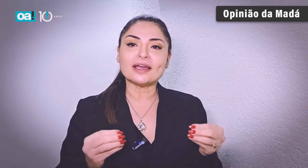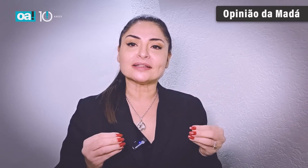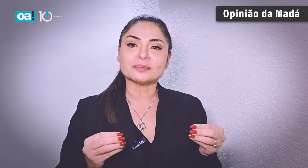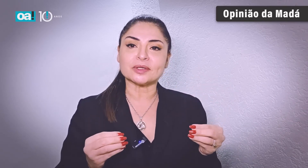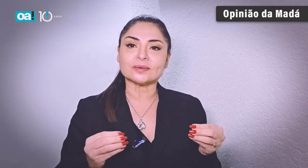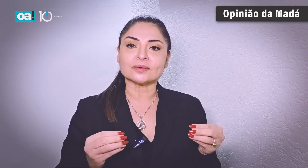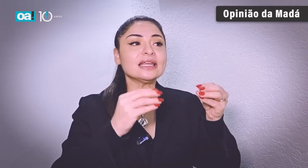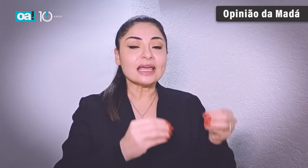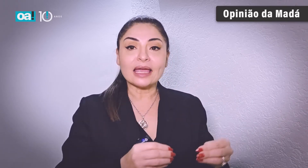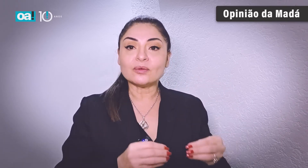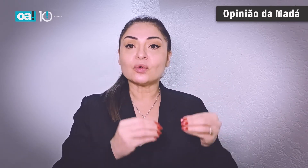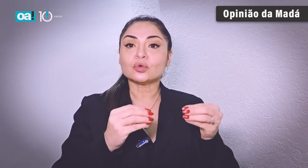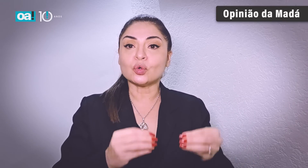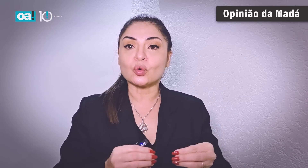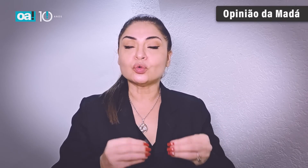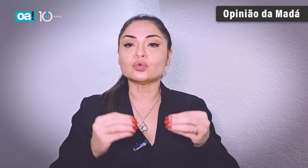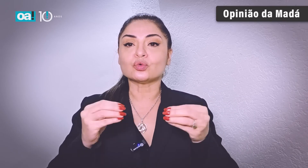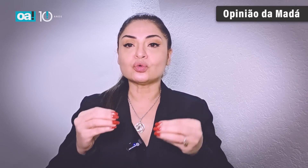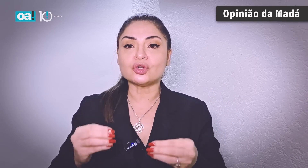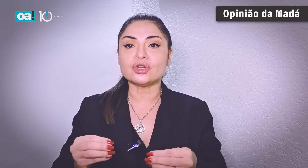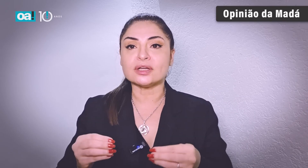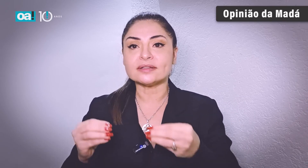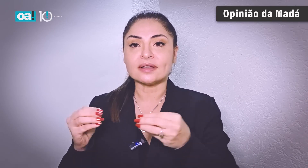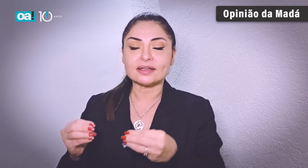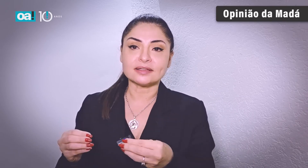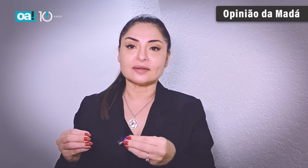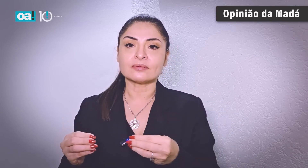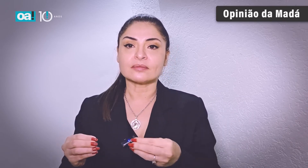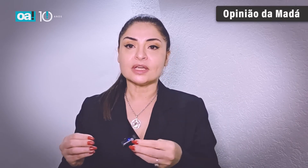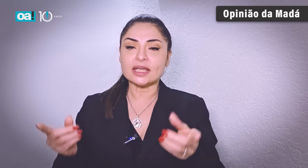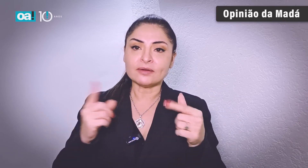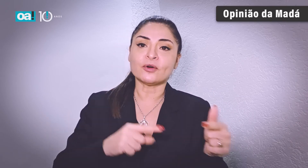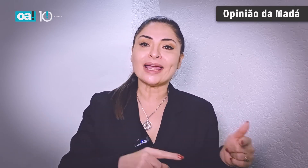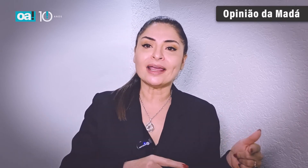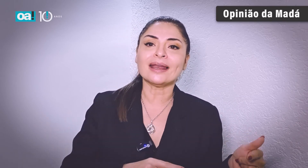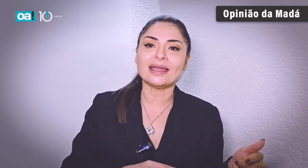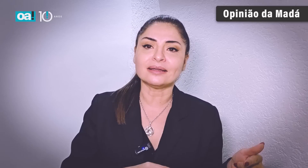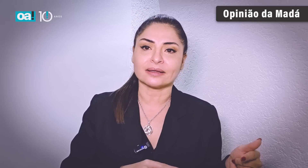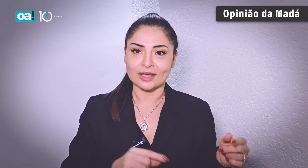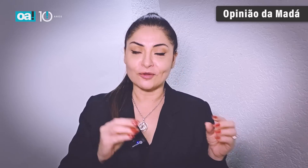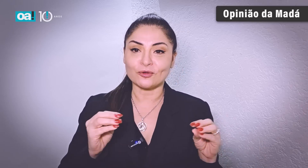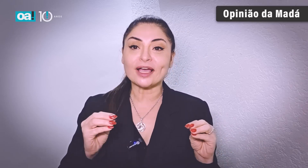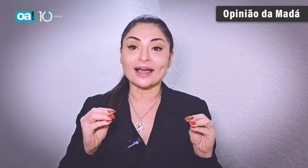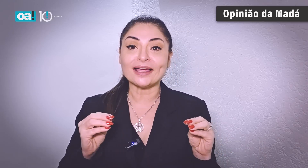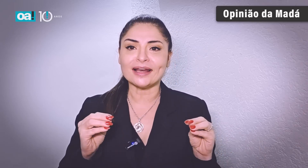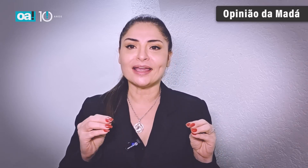como era esse período, que eram todos os dias assim. E ela foi reeleita,